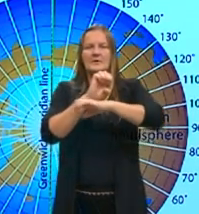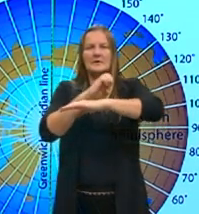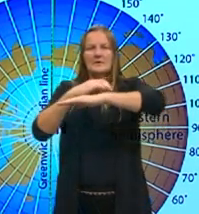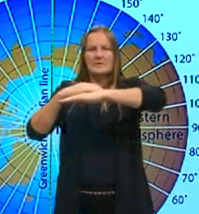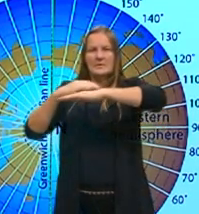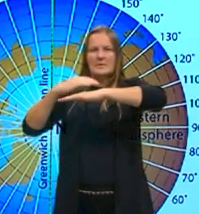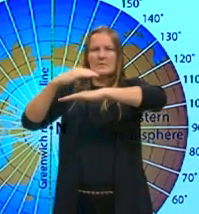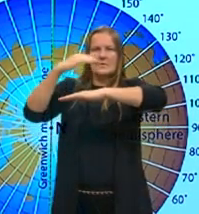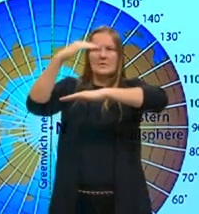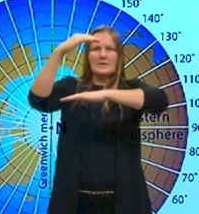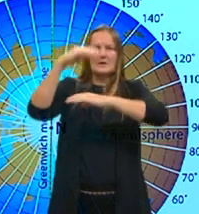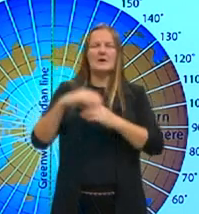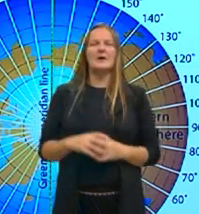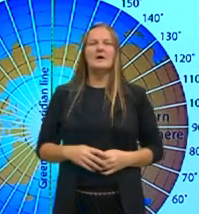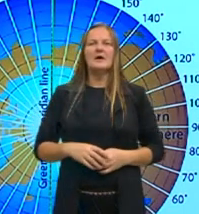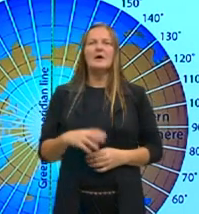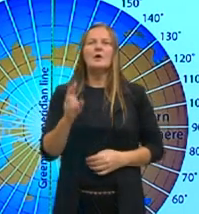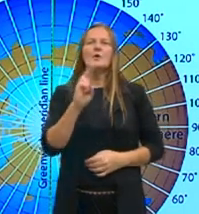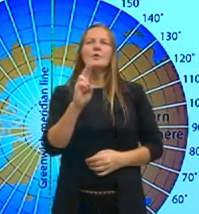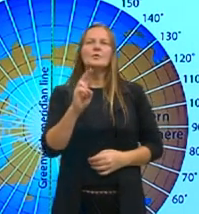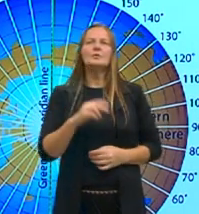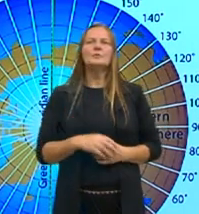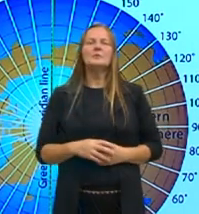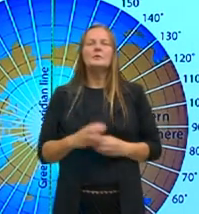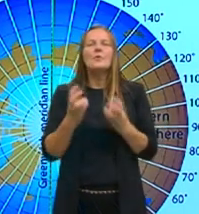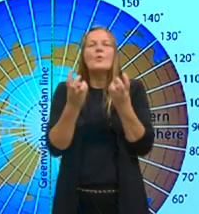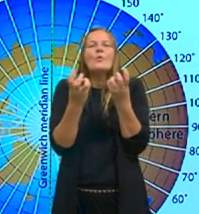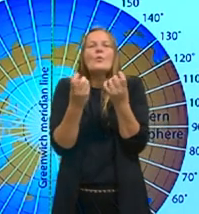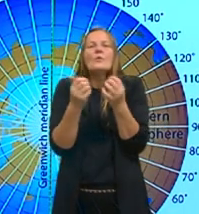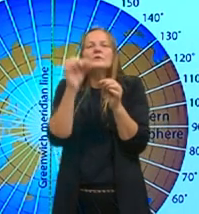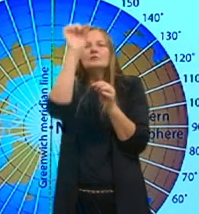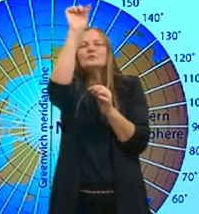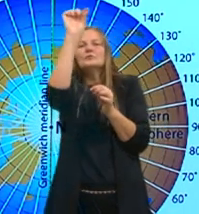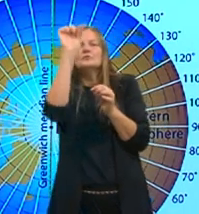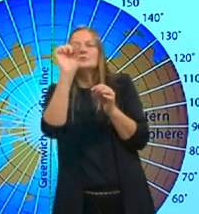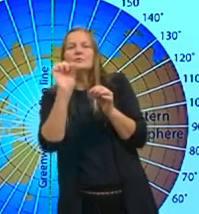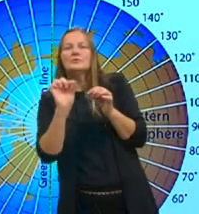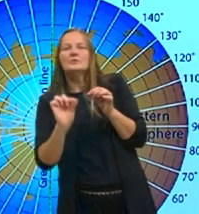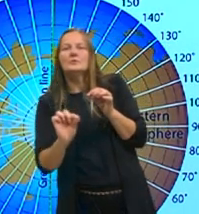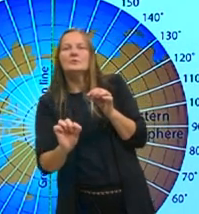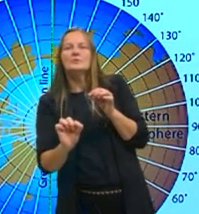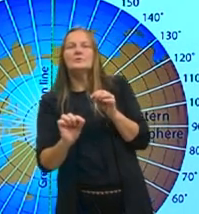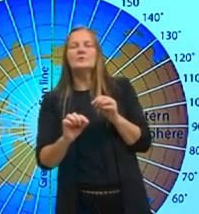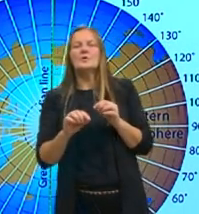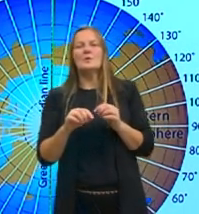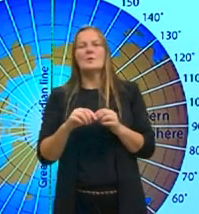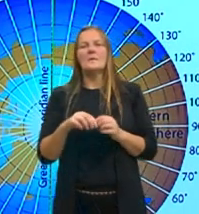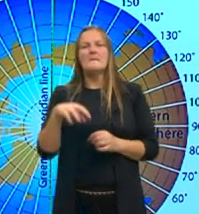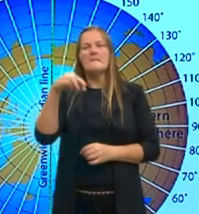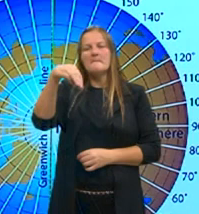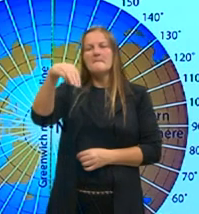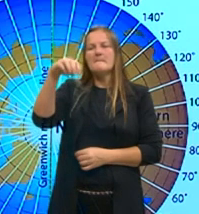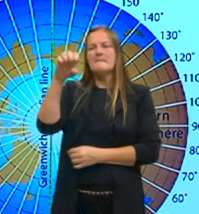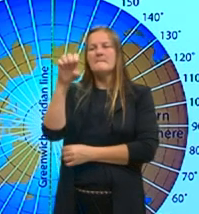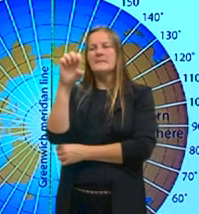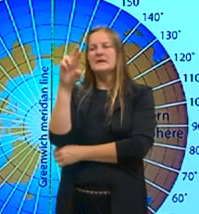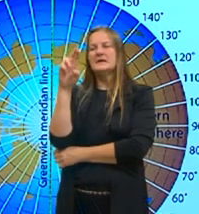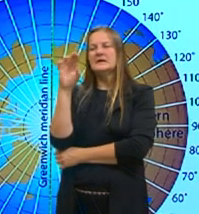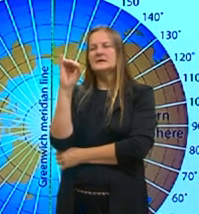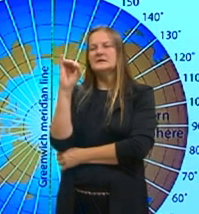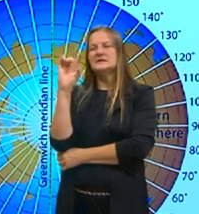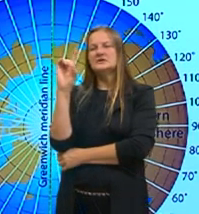quem vai me dizer aonde eu vou cruzar esse 30 vai ser os meridianos vai ser um meridiano